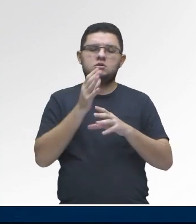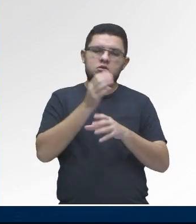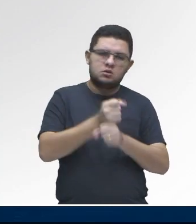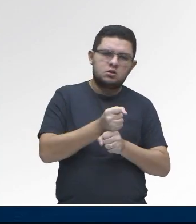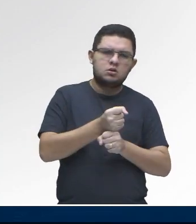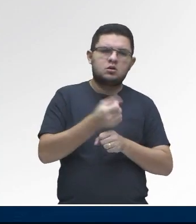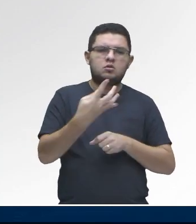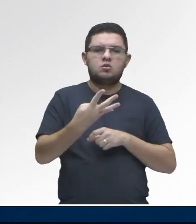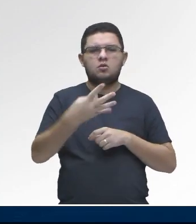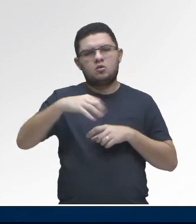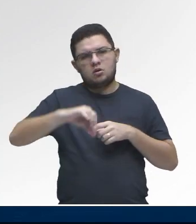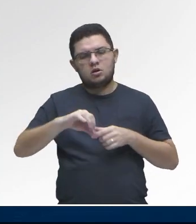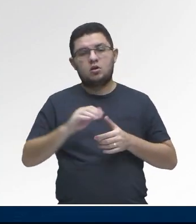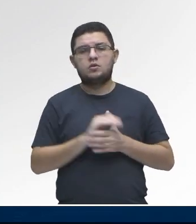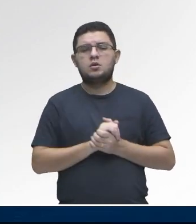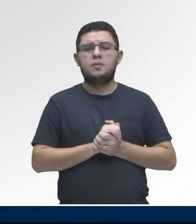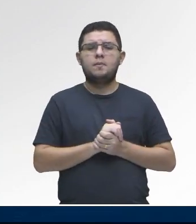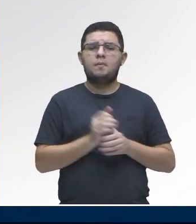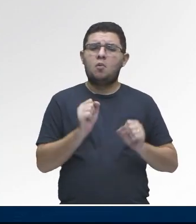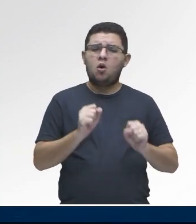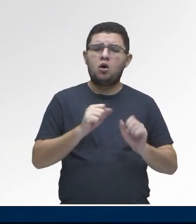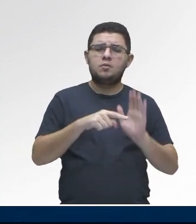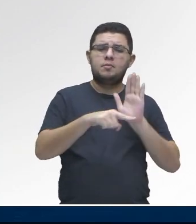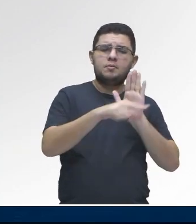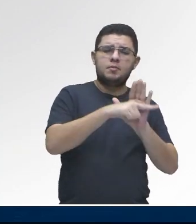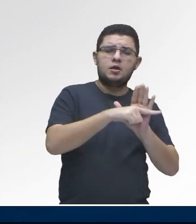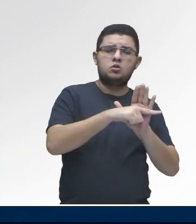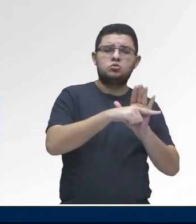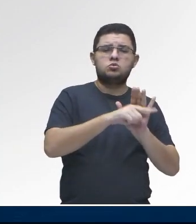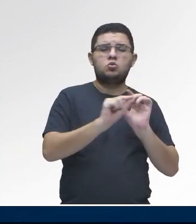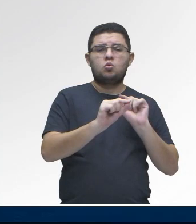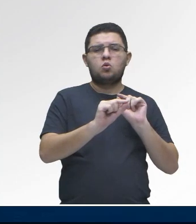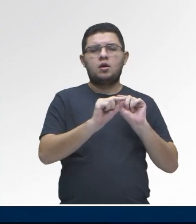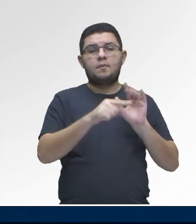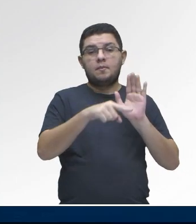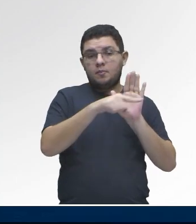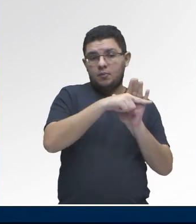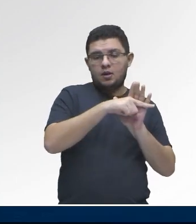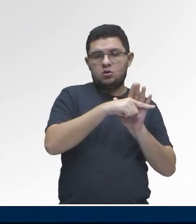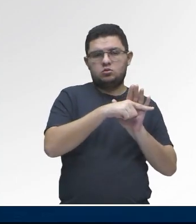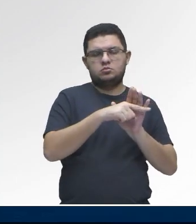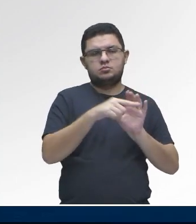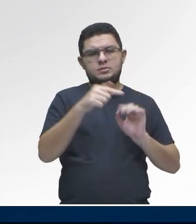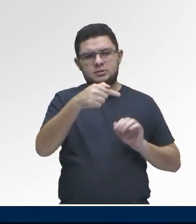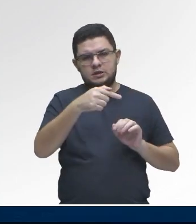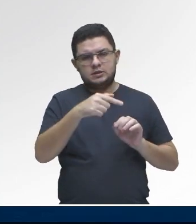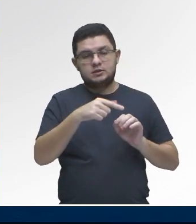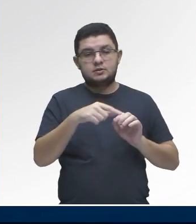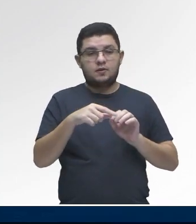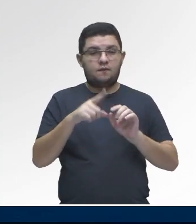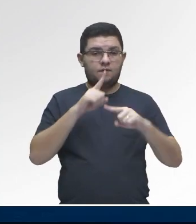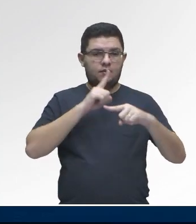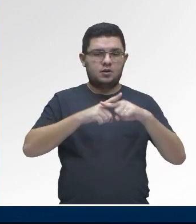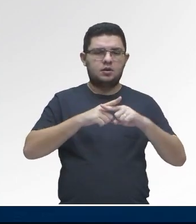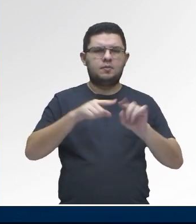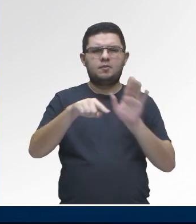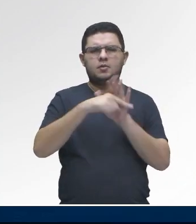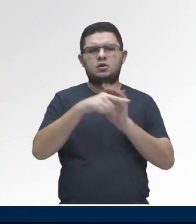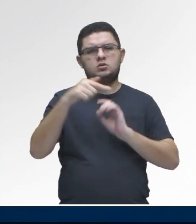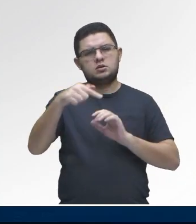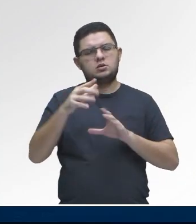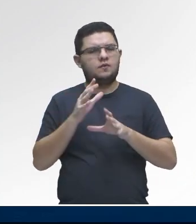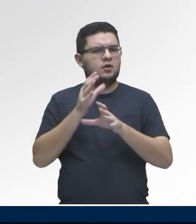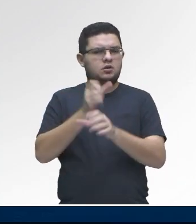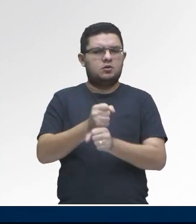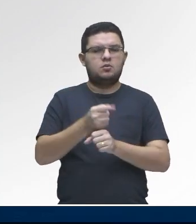mais, 49. E 7 ao quadrado é 7 vezes 7, que